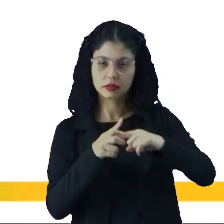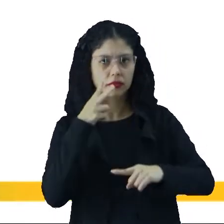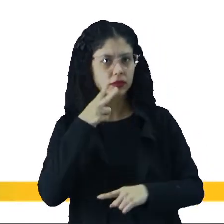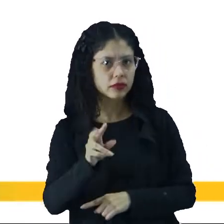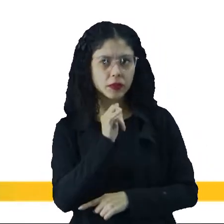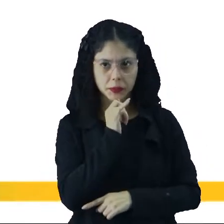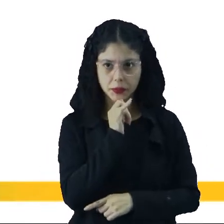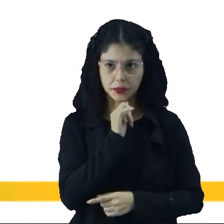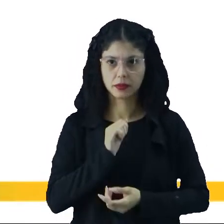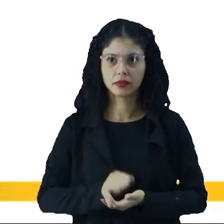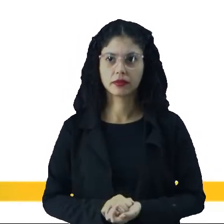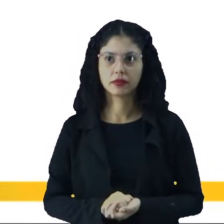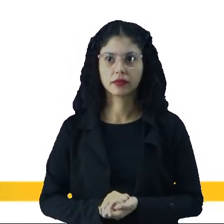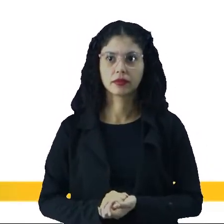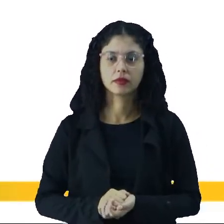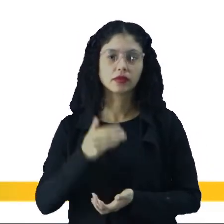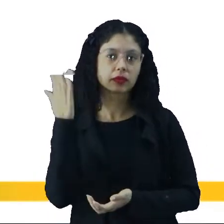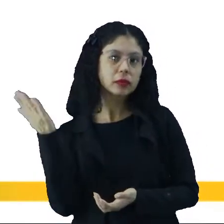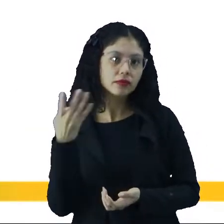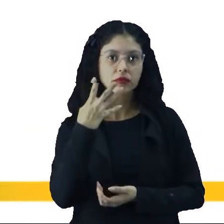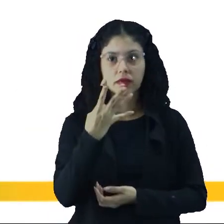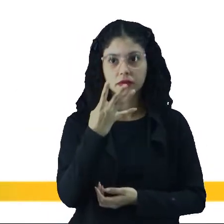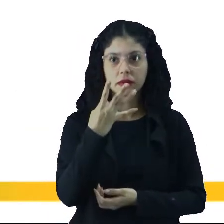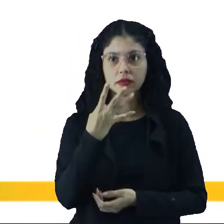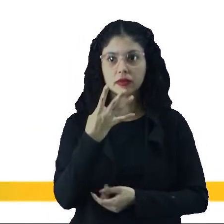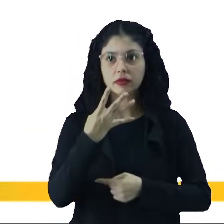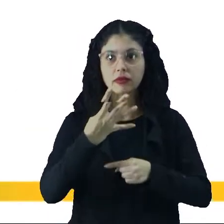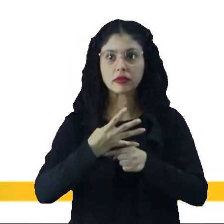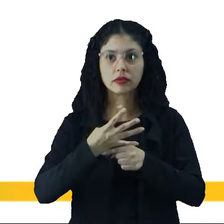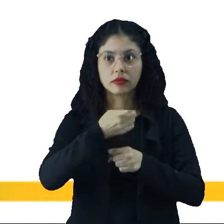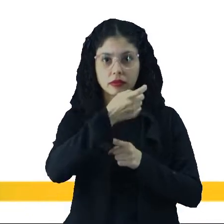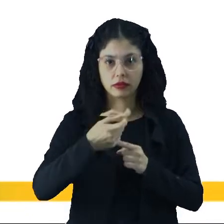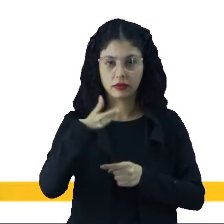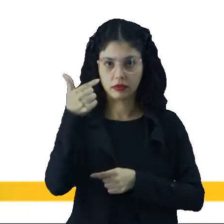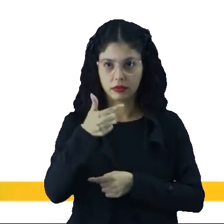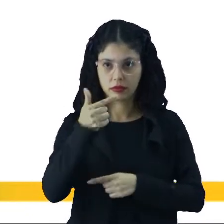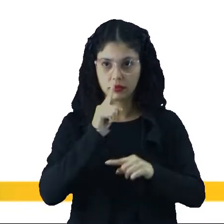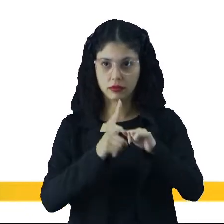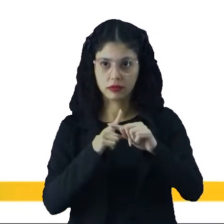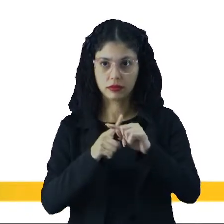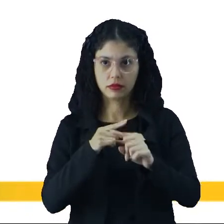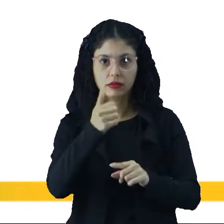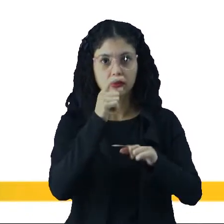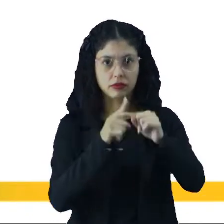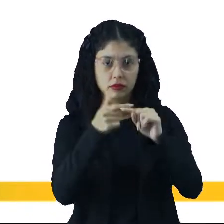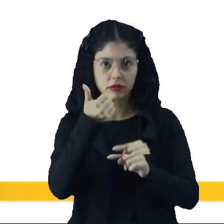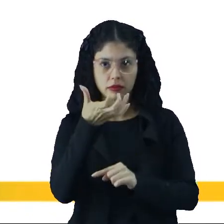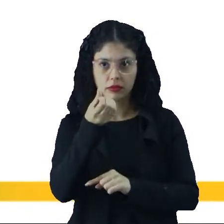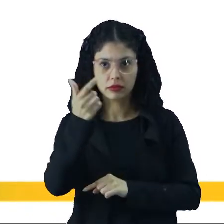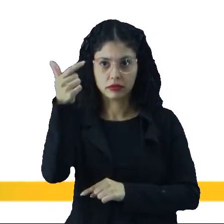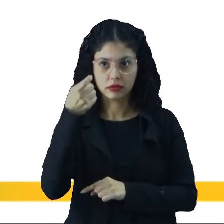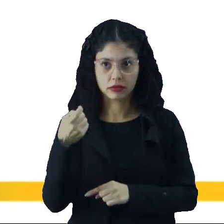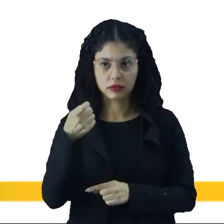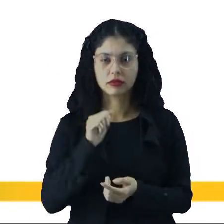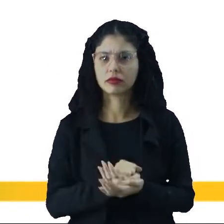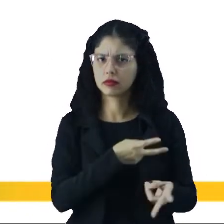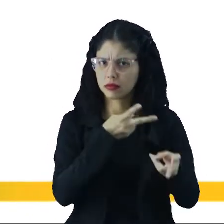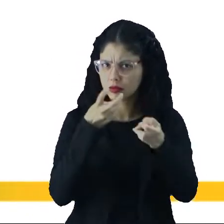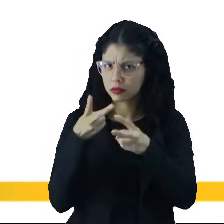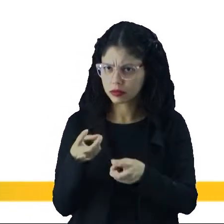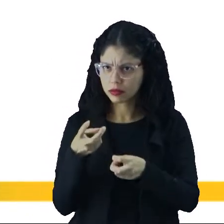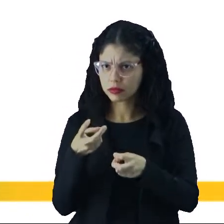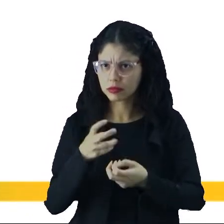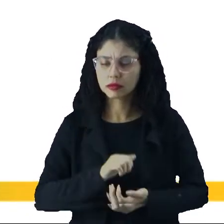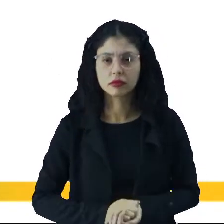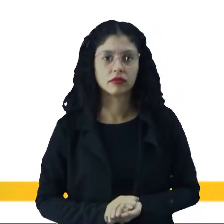ver exemplos? Aqui, ó. 4 elevado a x mais 2 mais 16 elevado a x. Perceberam onde é que está o